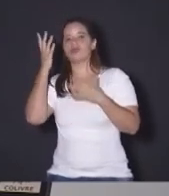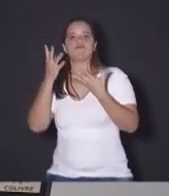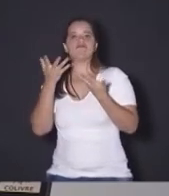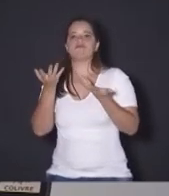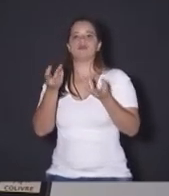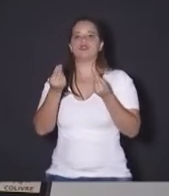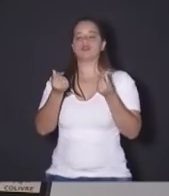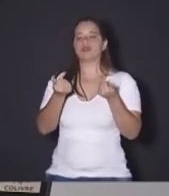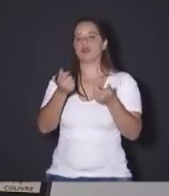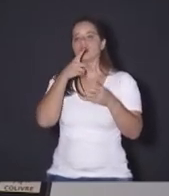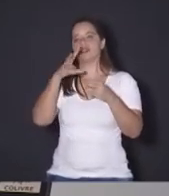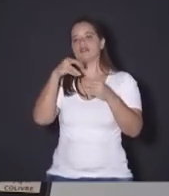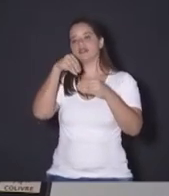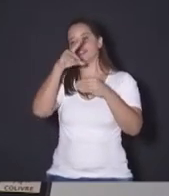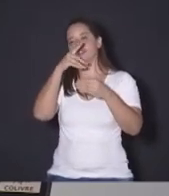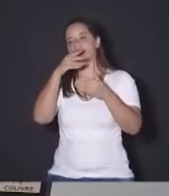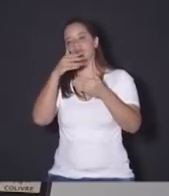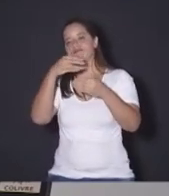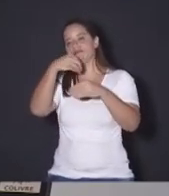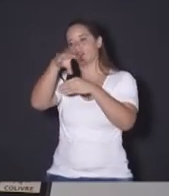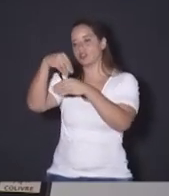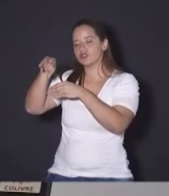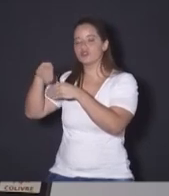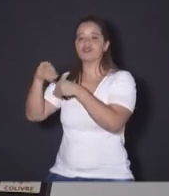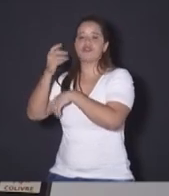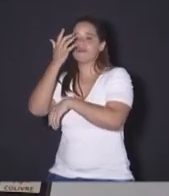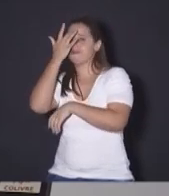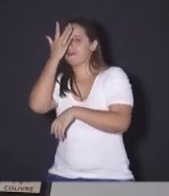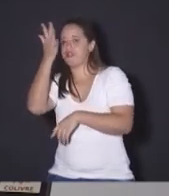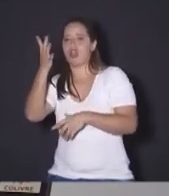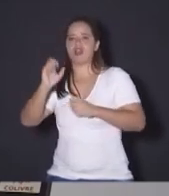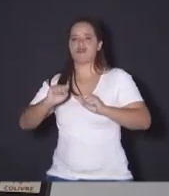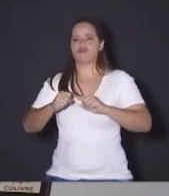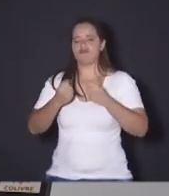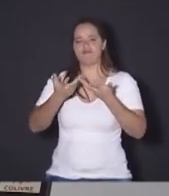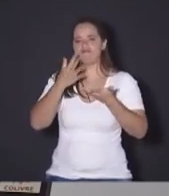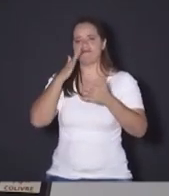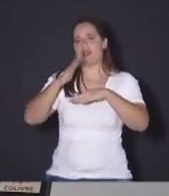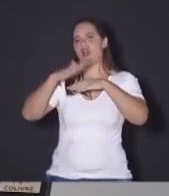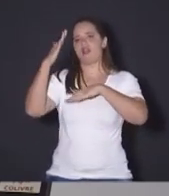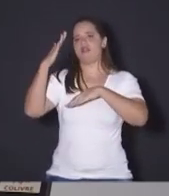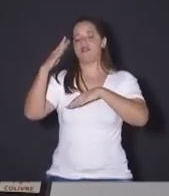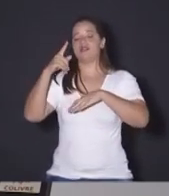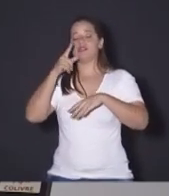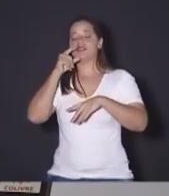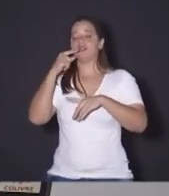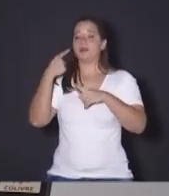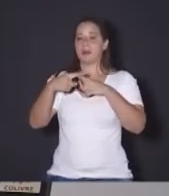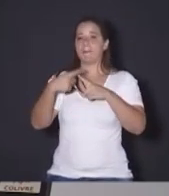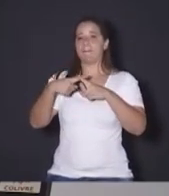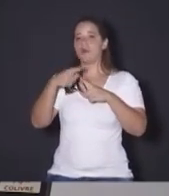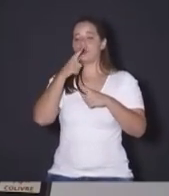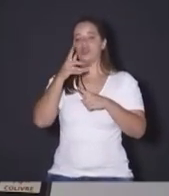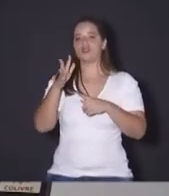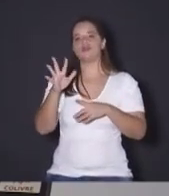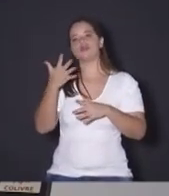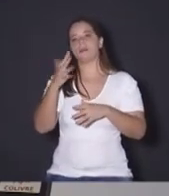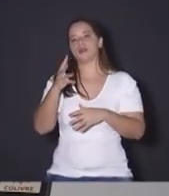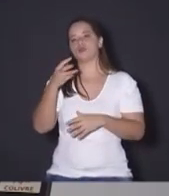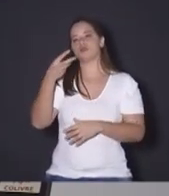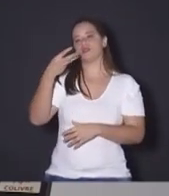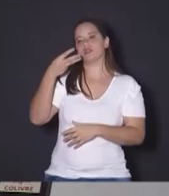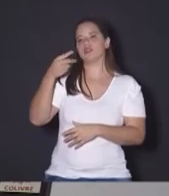é compartilham mais facilmente mais intensamente e por isso chegou à incrível média de